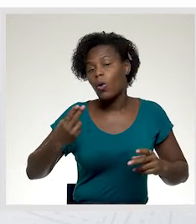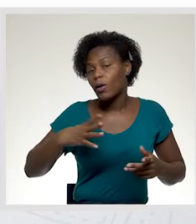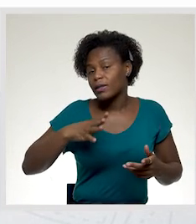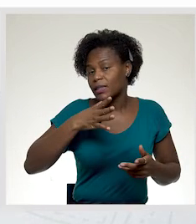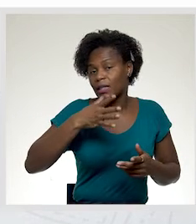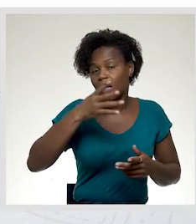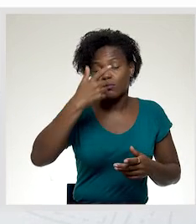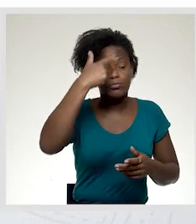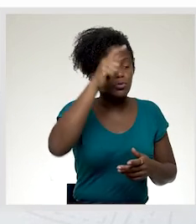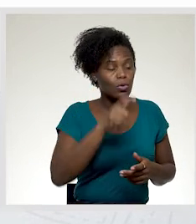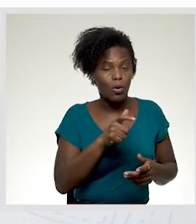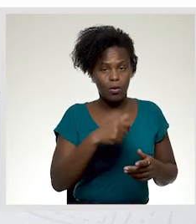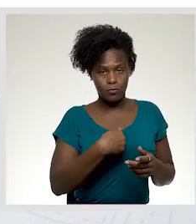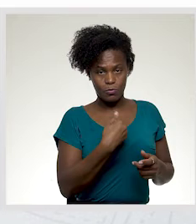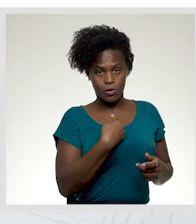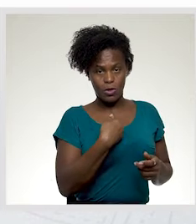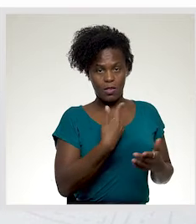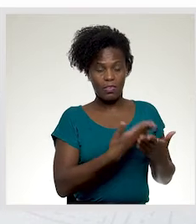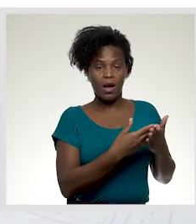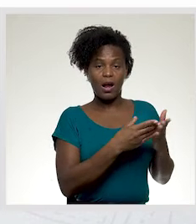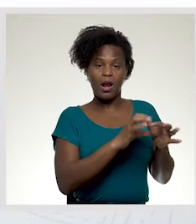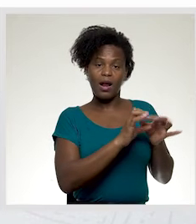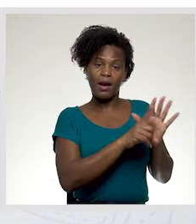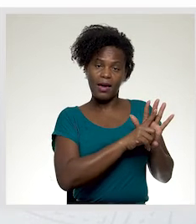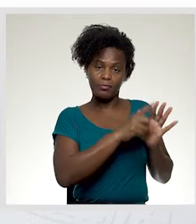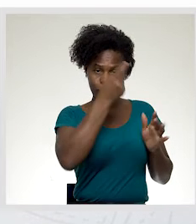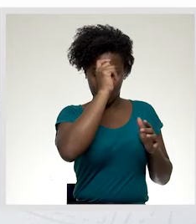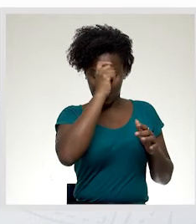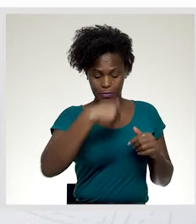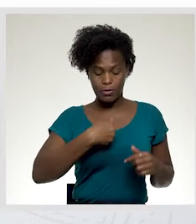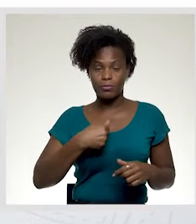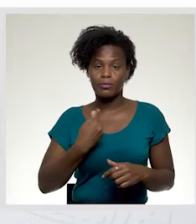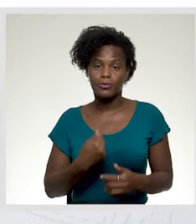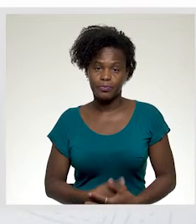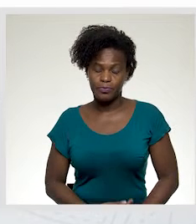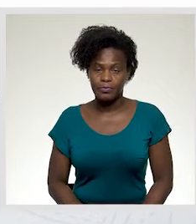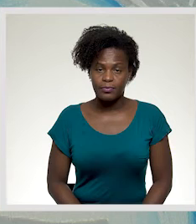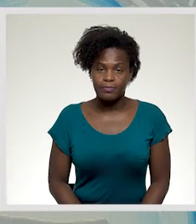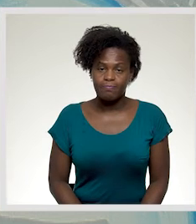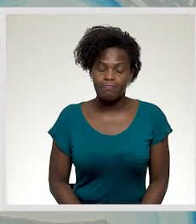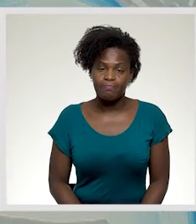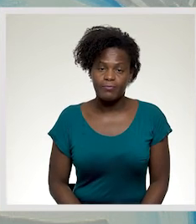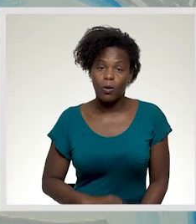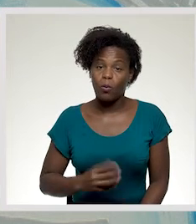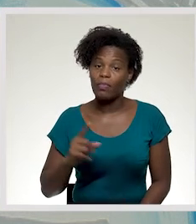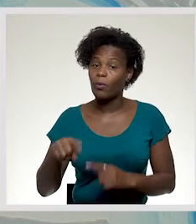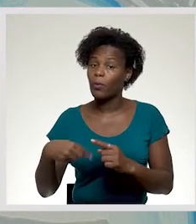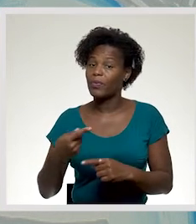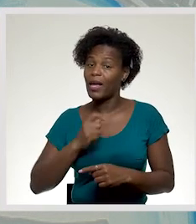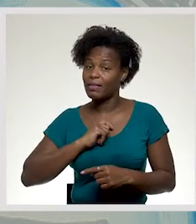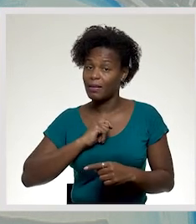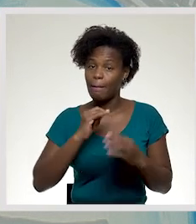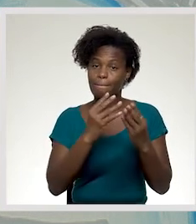é o sujeito que dá a si próprio a lei a ser cumprido por ele mesmo. Enquanto que a